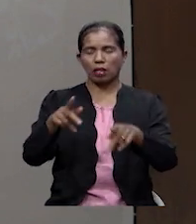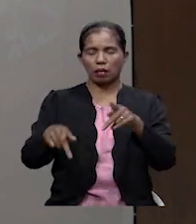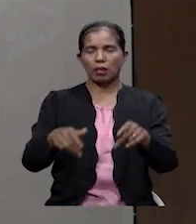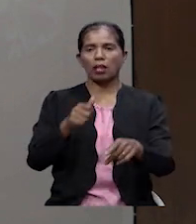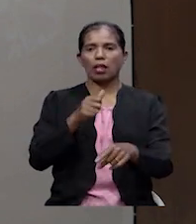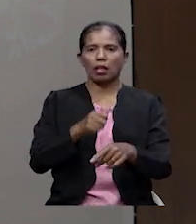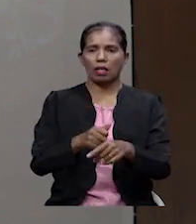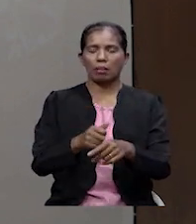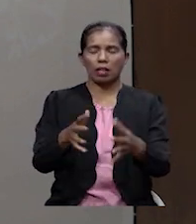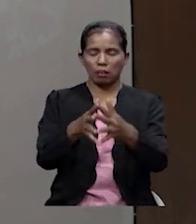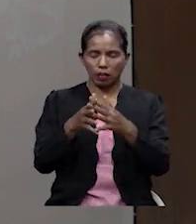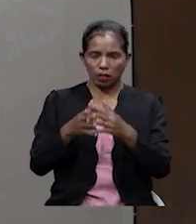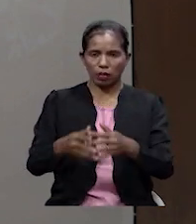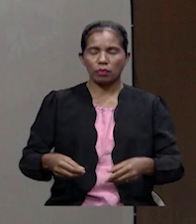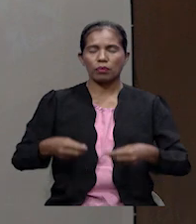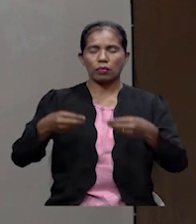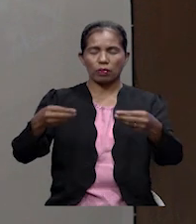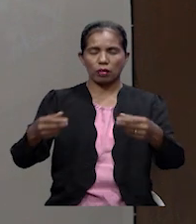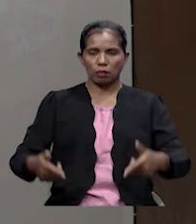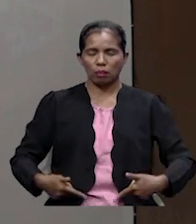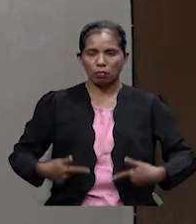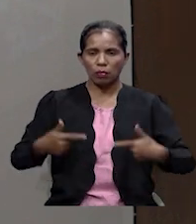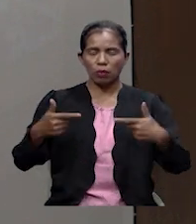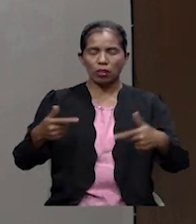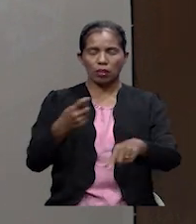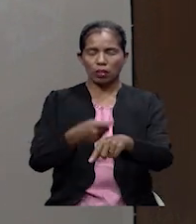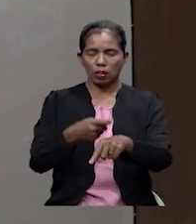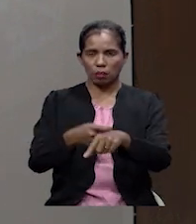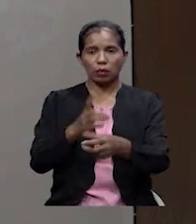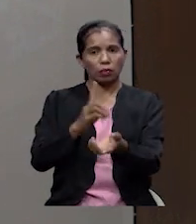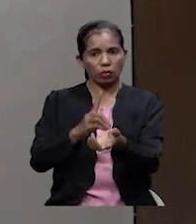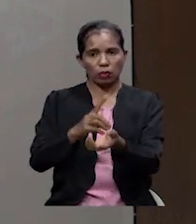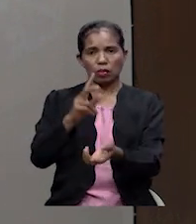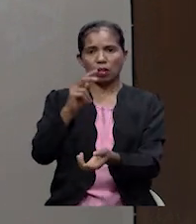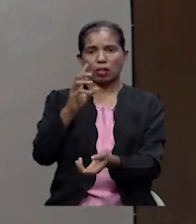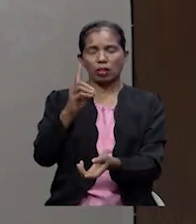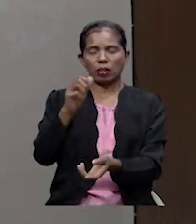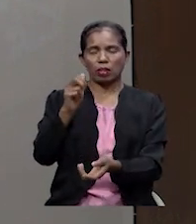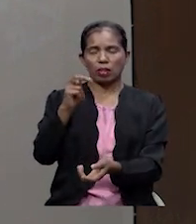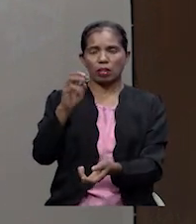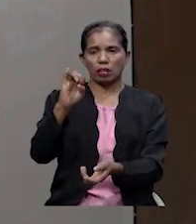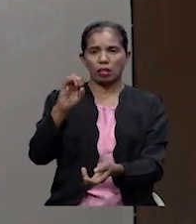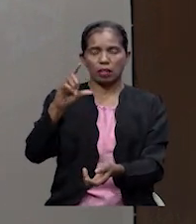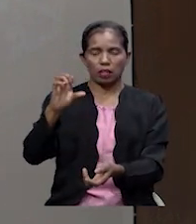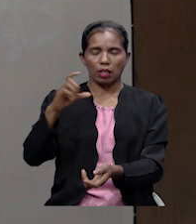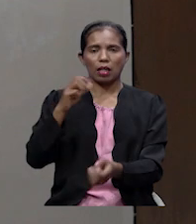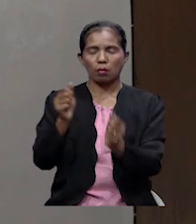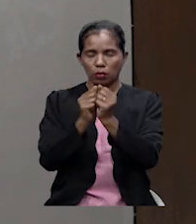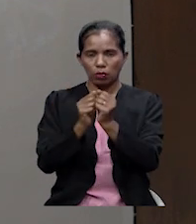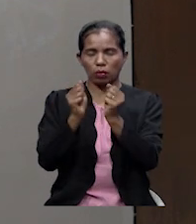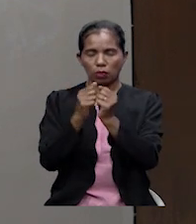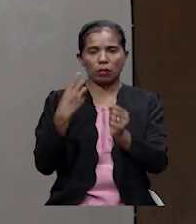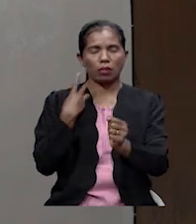mas fone vida toma que tempo resistência, doutor Daniel, mai hamuto coita, nia